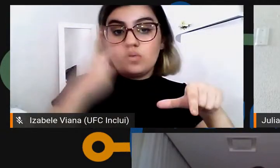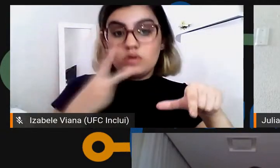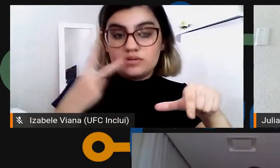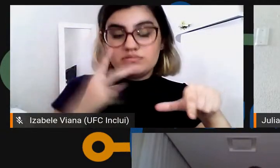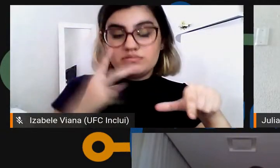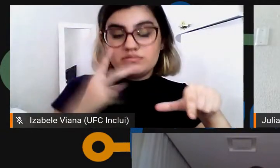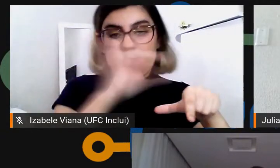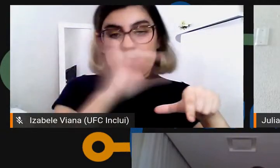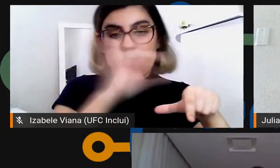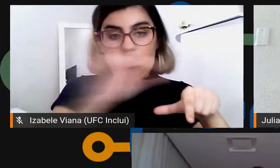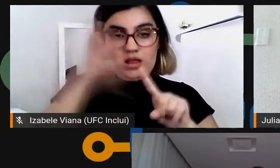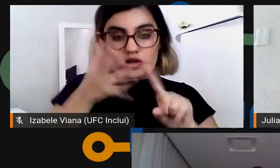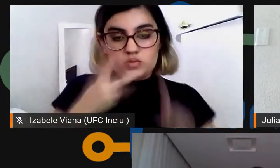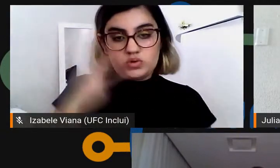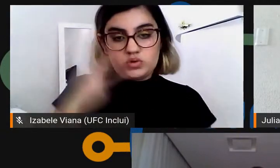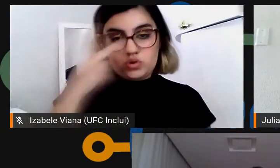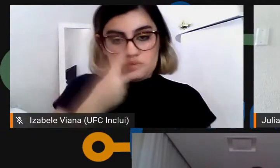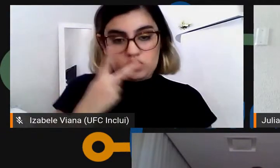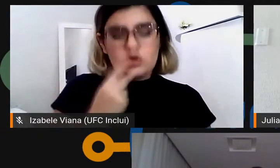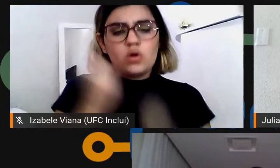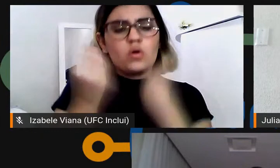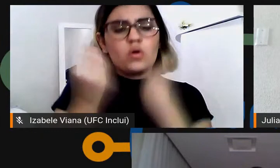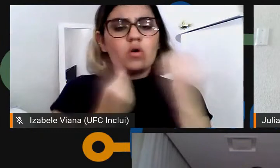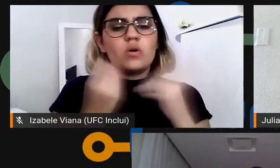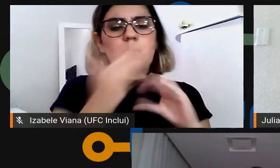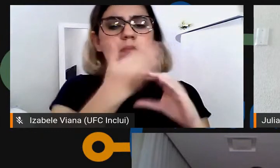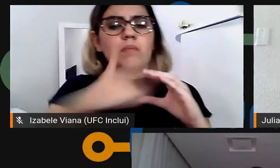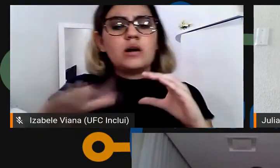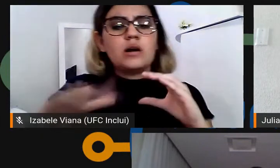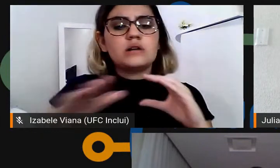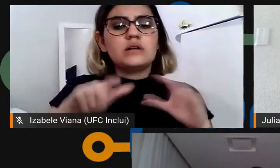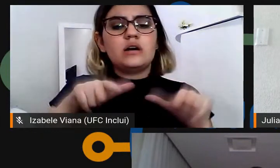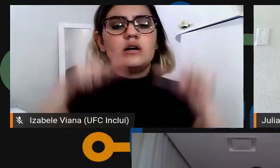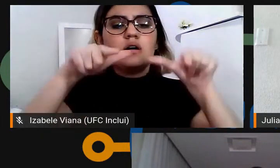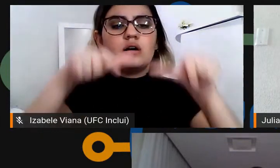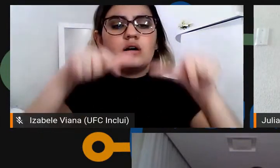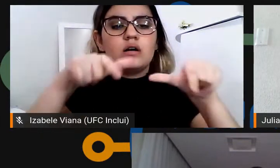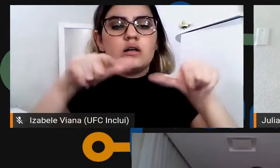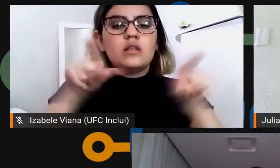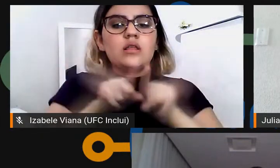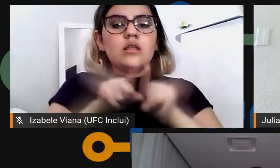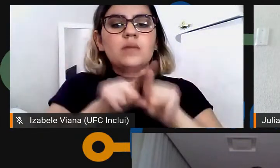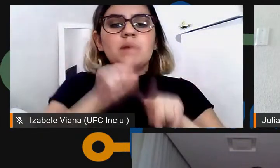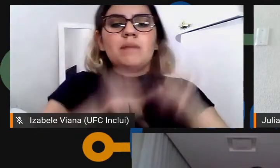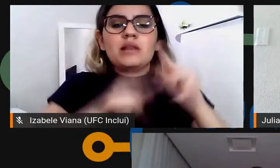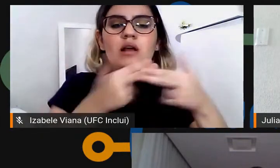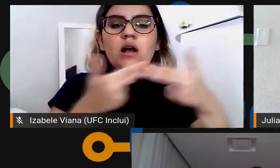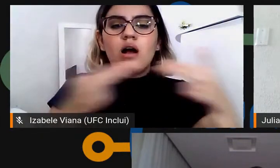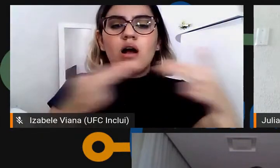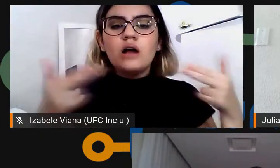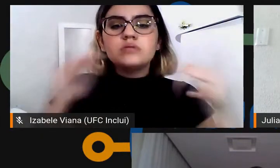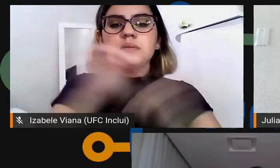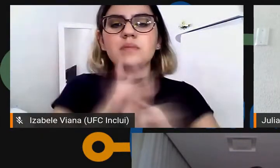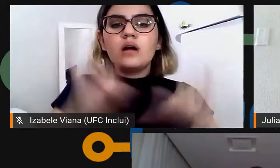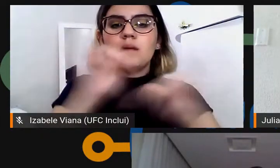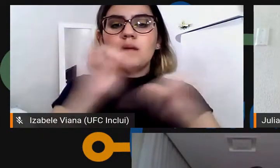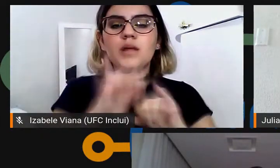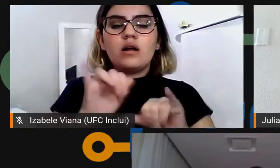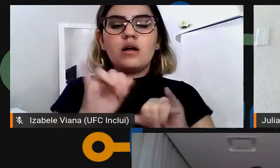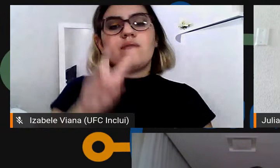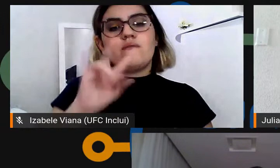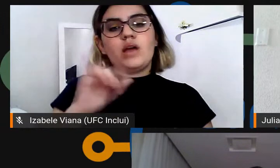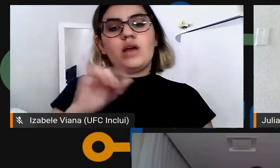envio desses certificados e todos os materiais divulgados durante a semana, nós iremos encaminhar para o e-mail